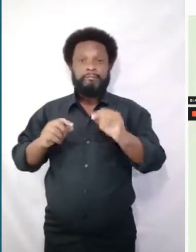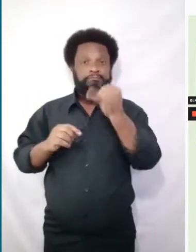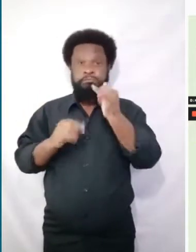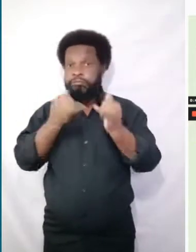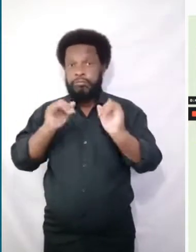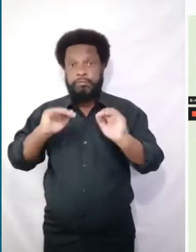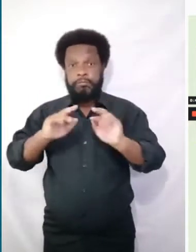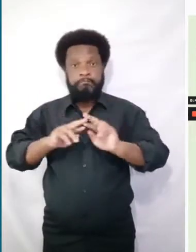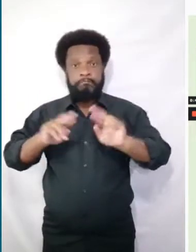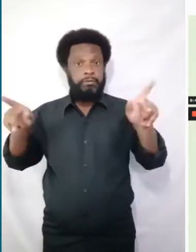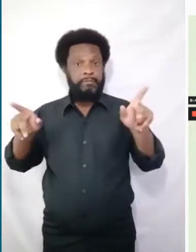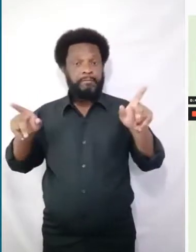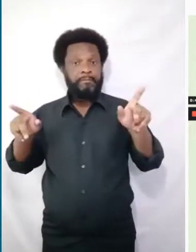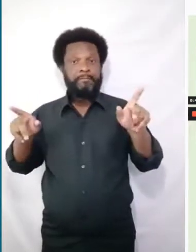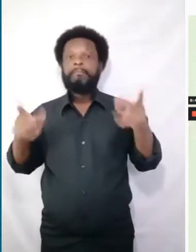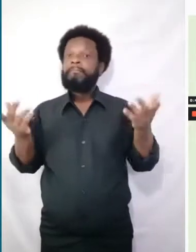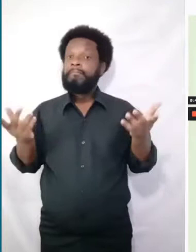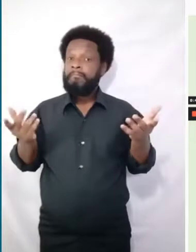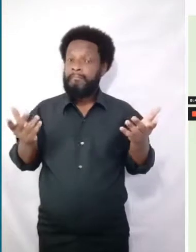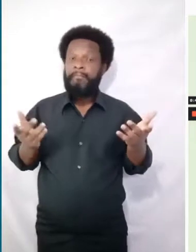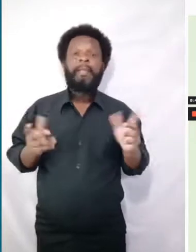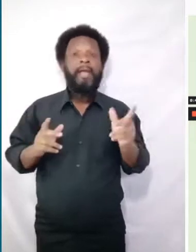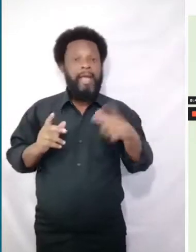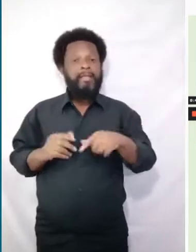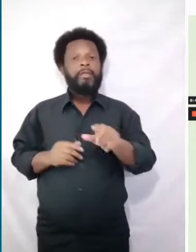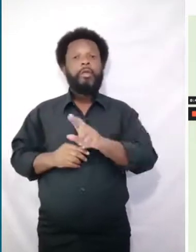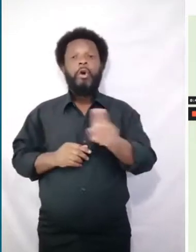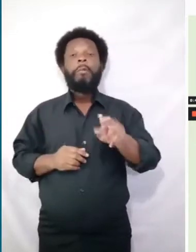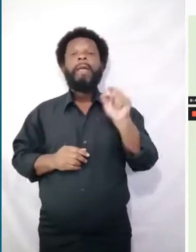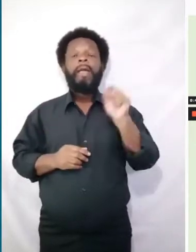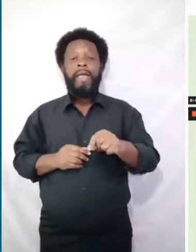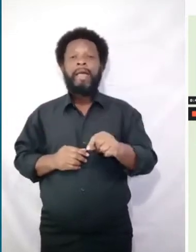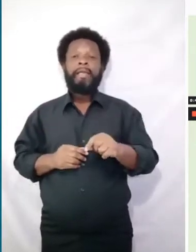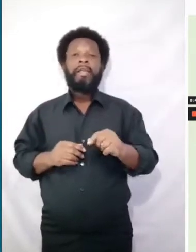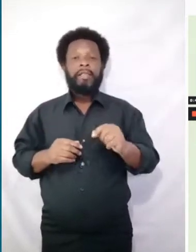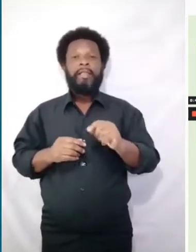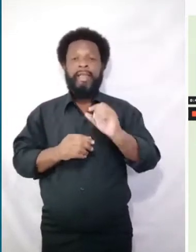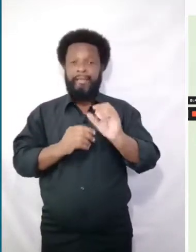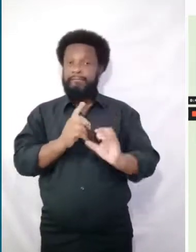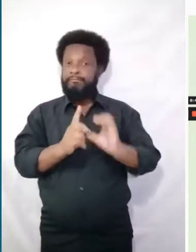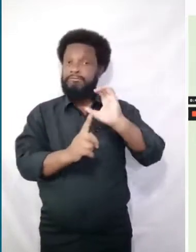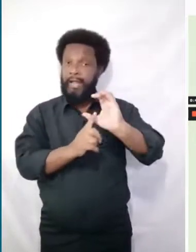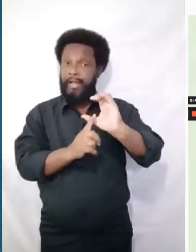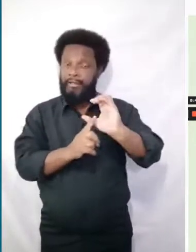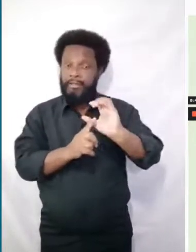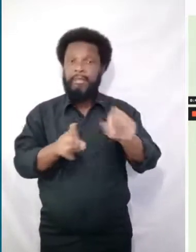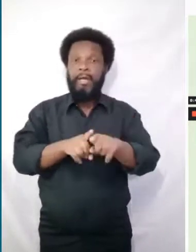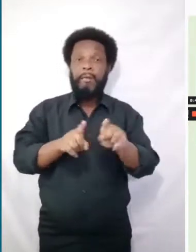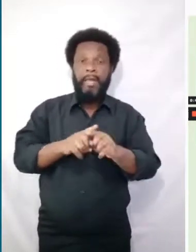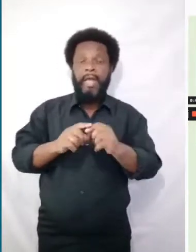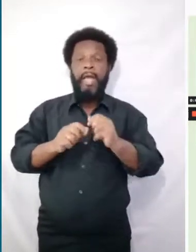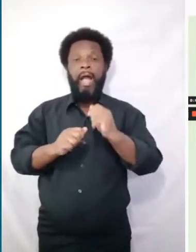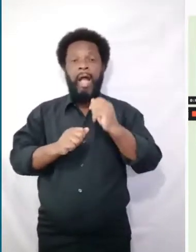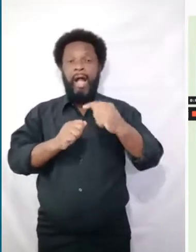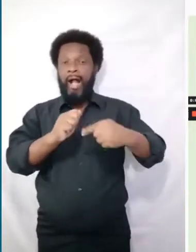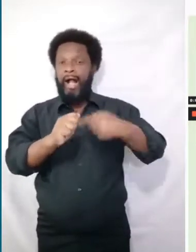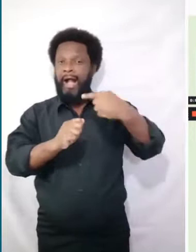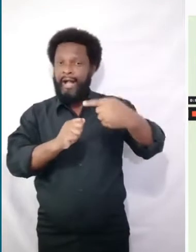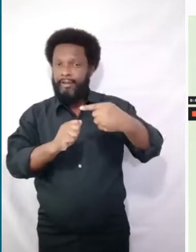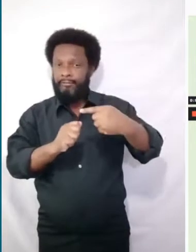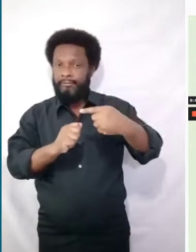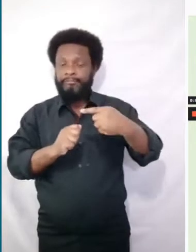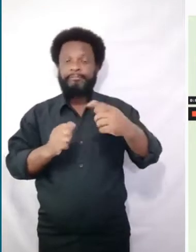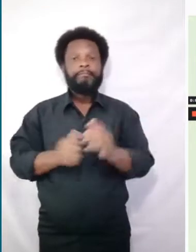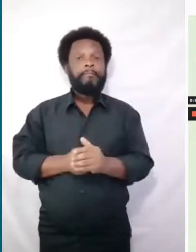de eletronegatividade, porque o metal tem baixa eletronegatividade, o ametal tem alta eletronegatividade. Então, por isso que há a formação de um cátion e de um